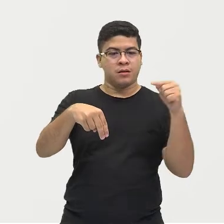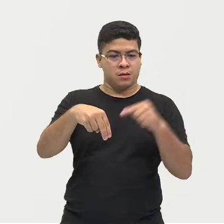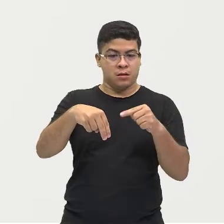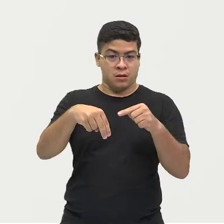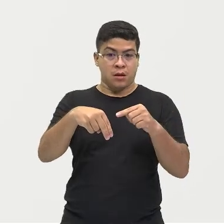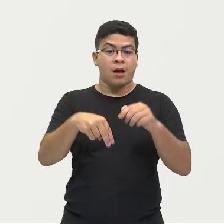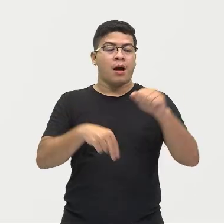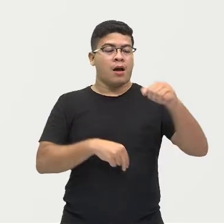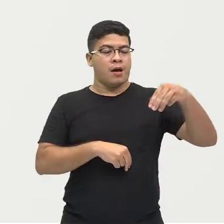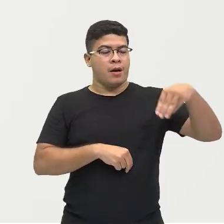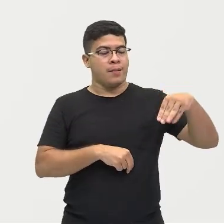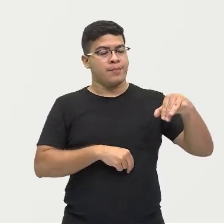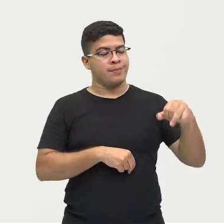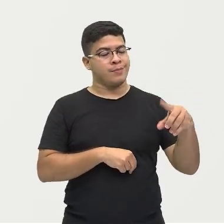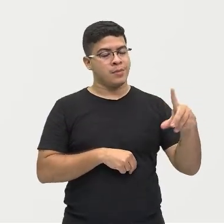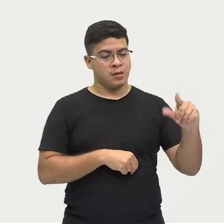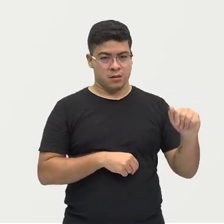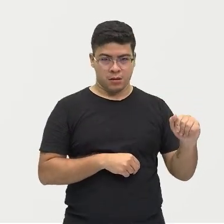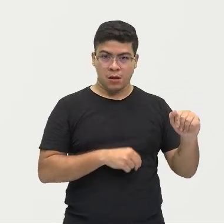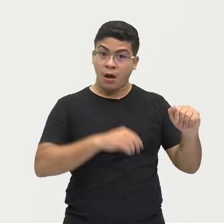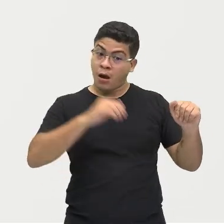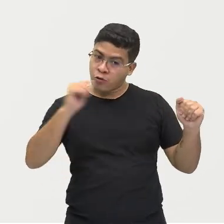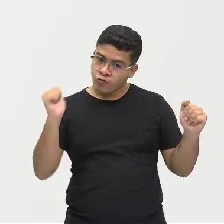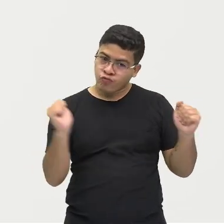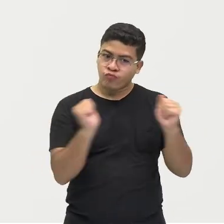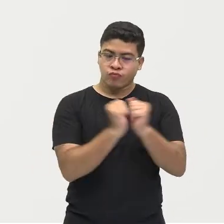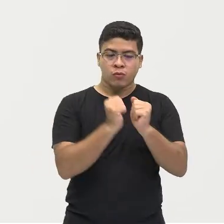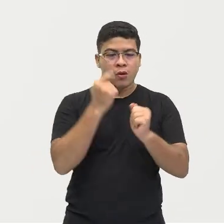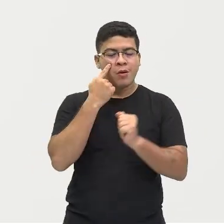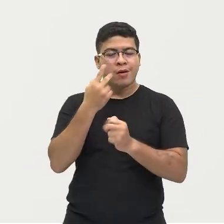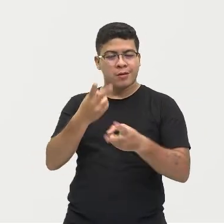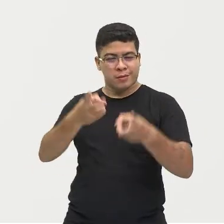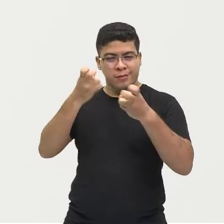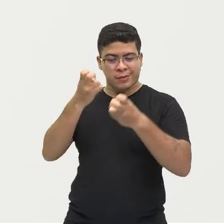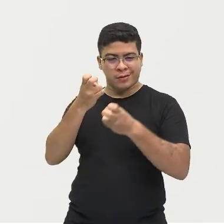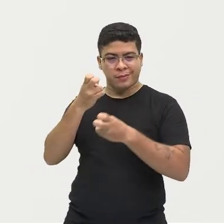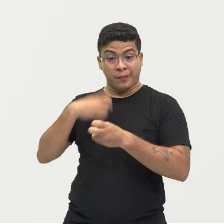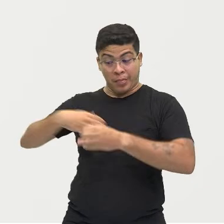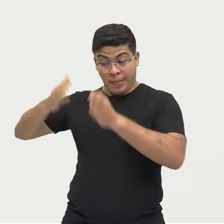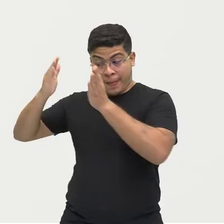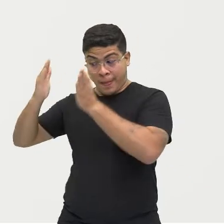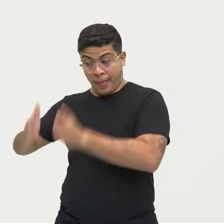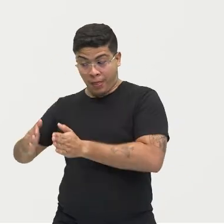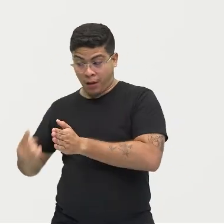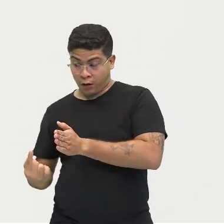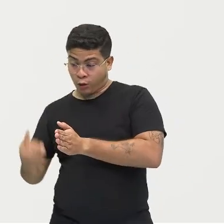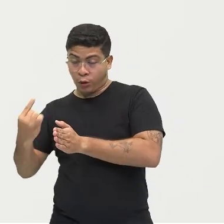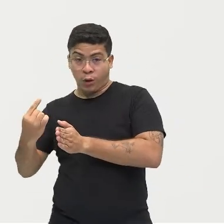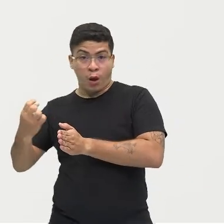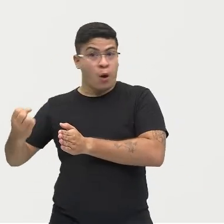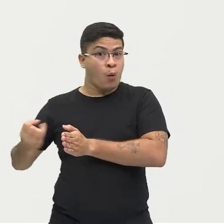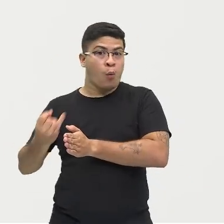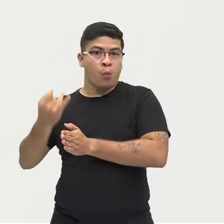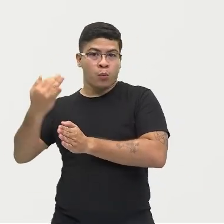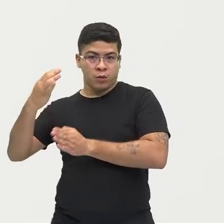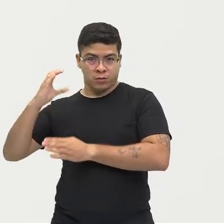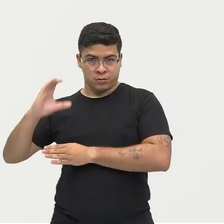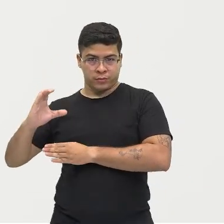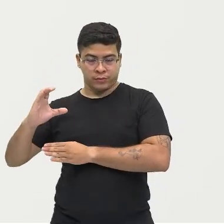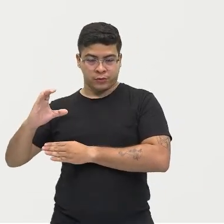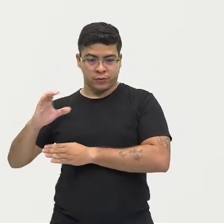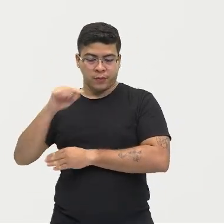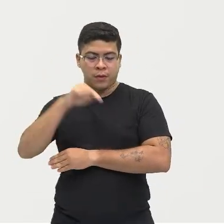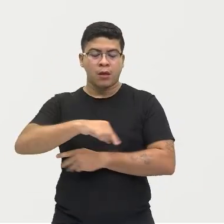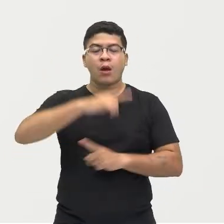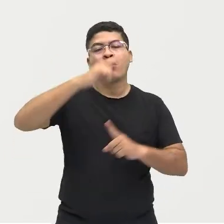isso aqui é uma amida. Vou apagar aqui para vocês relembrarem. Tá aqui, ó. Isso é uma amida. Então, o